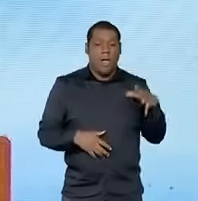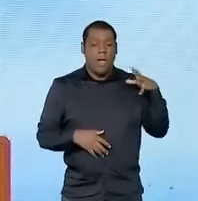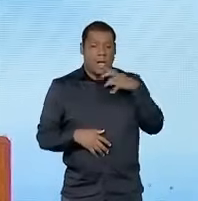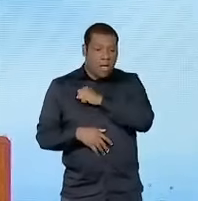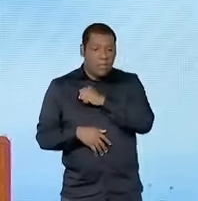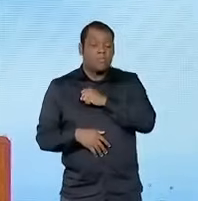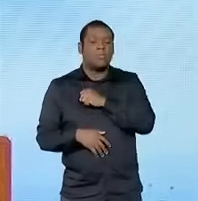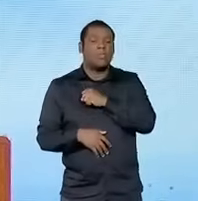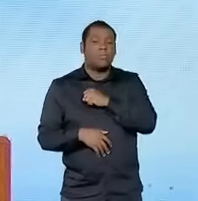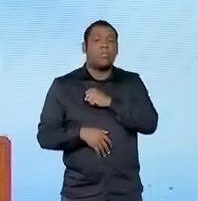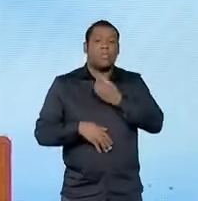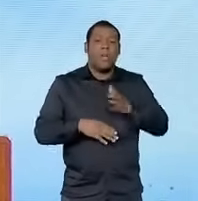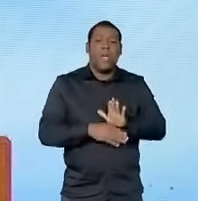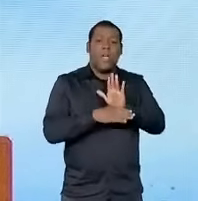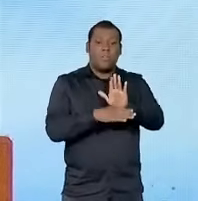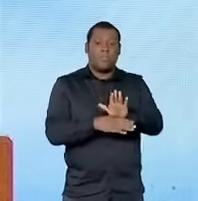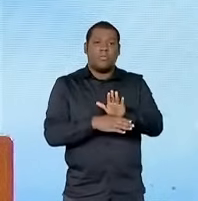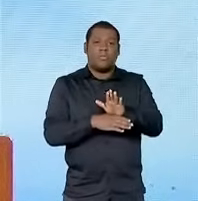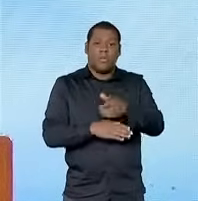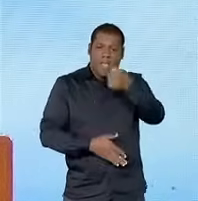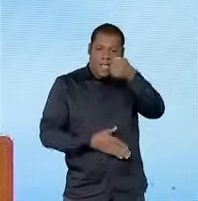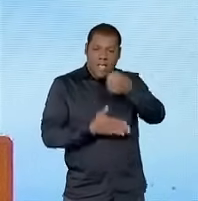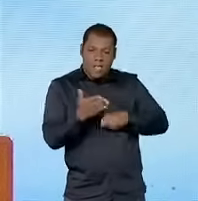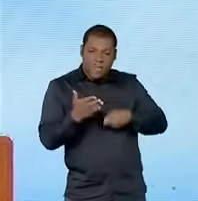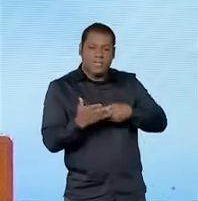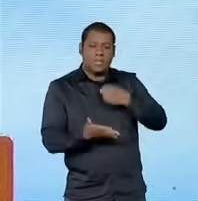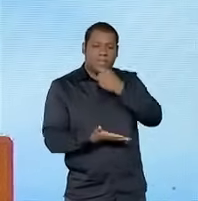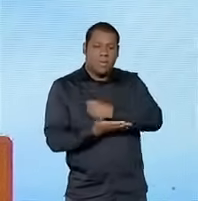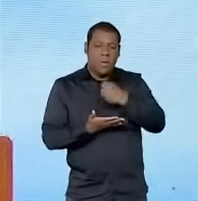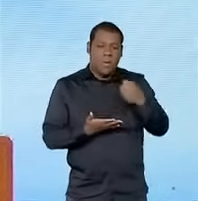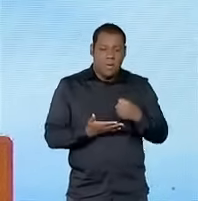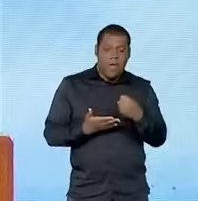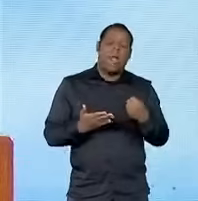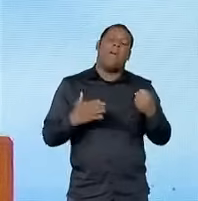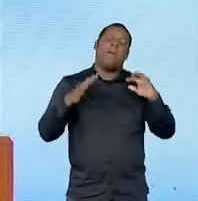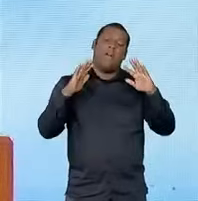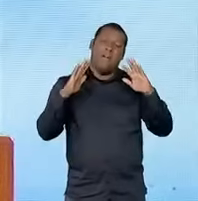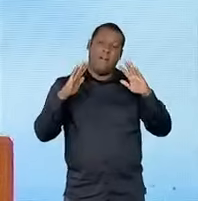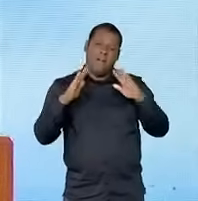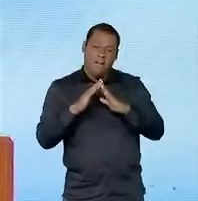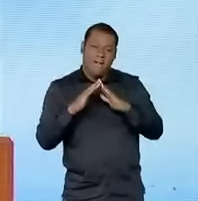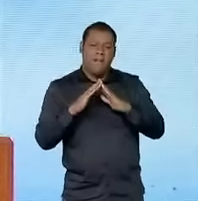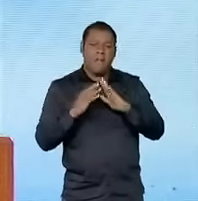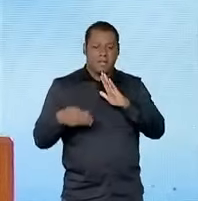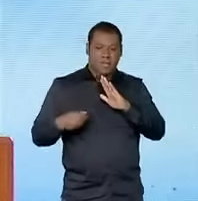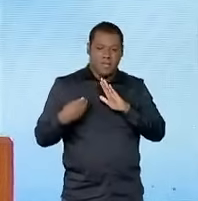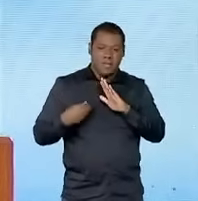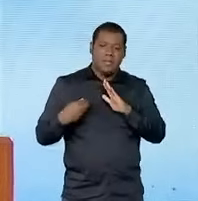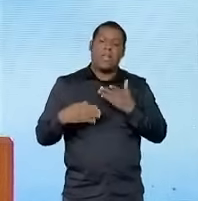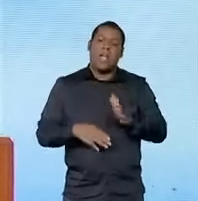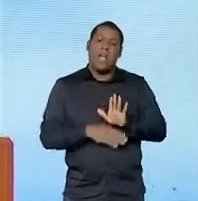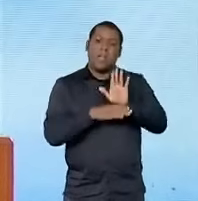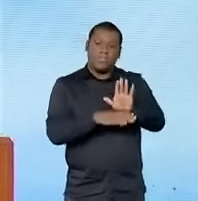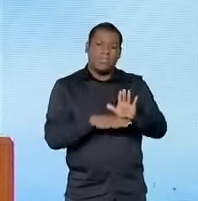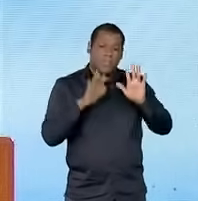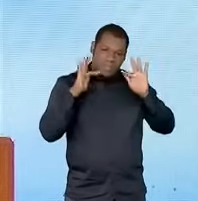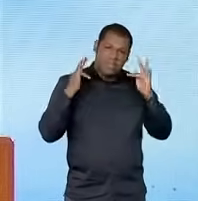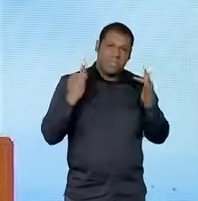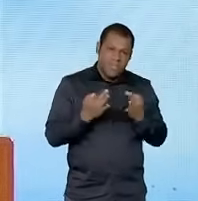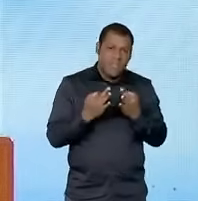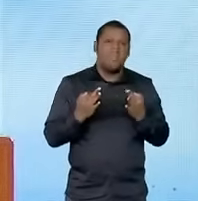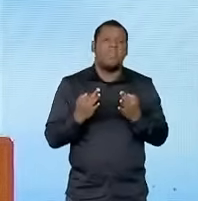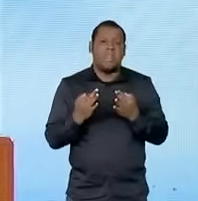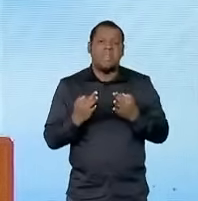na concretização das assinaturas dos contratos habitacionais das famílias atendidas pelo programa